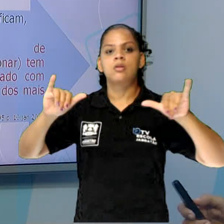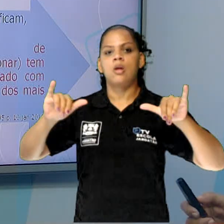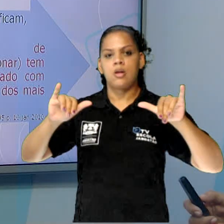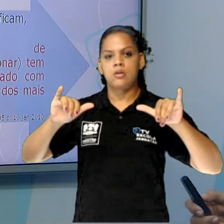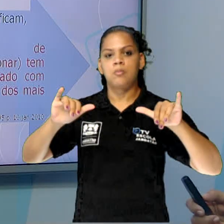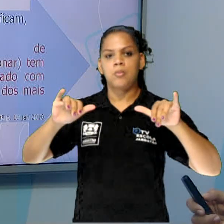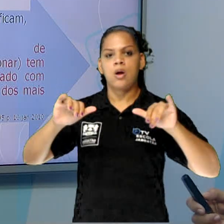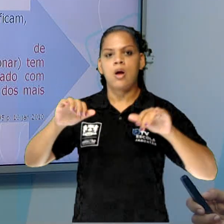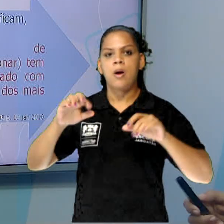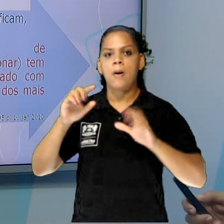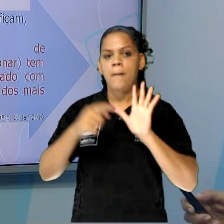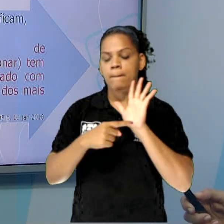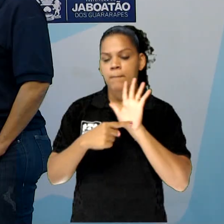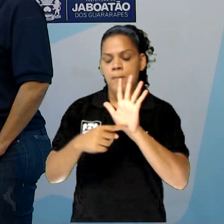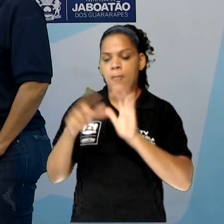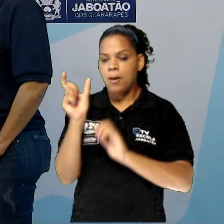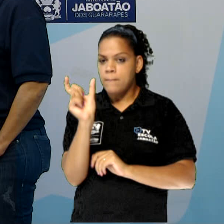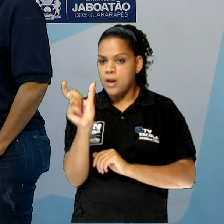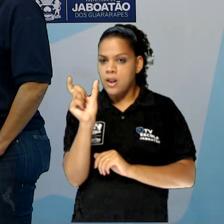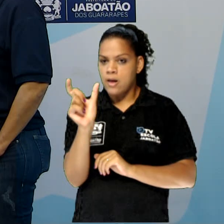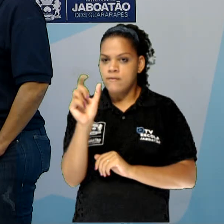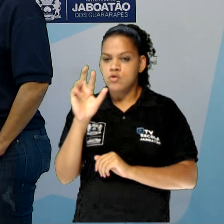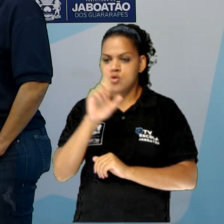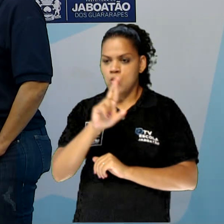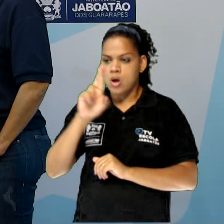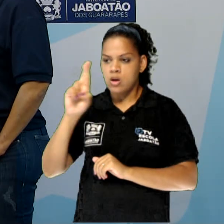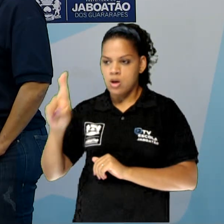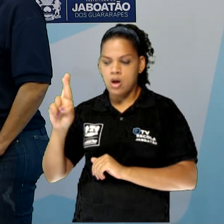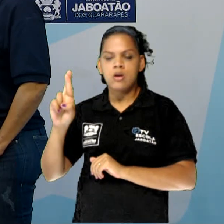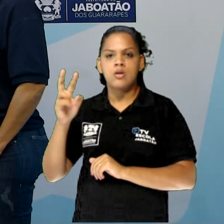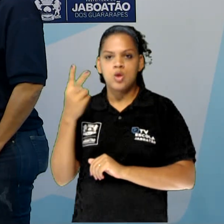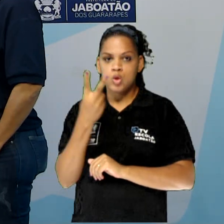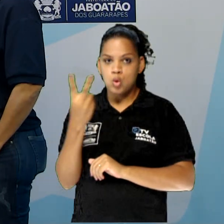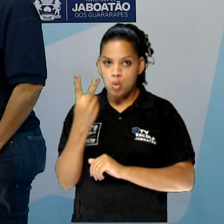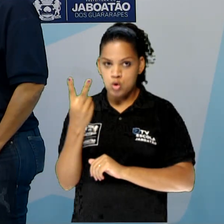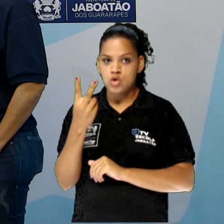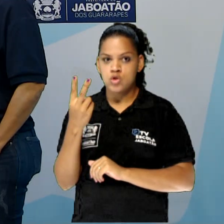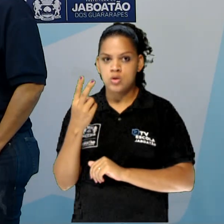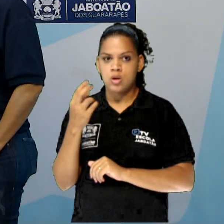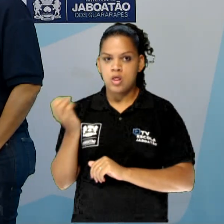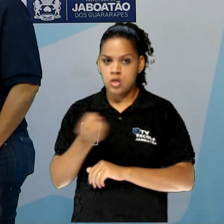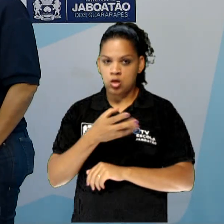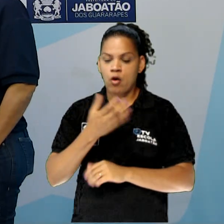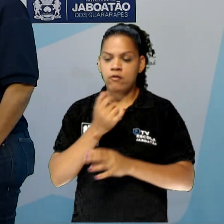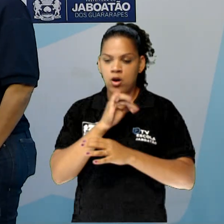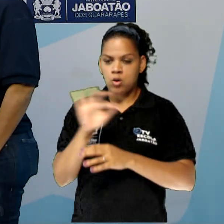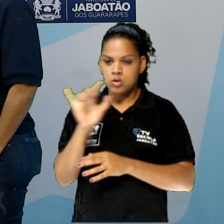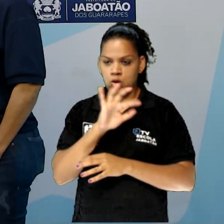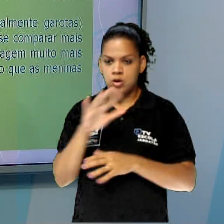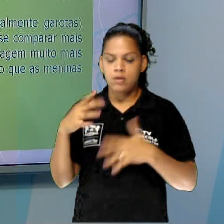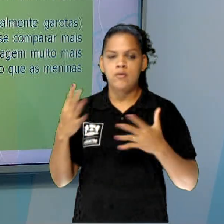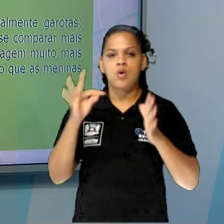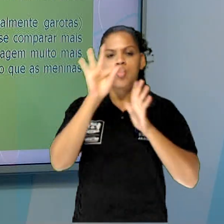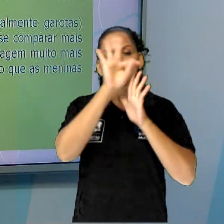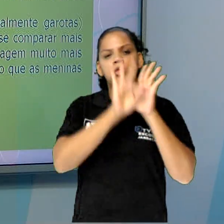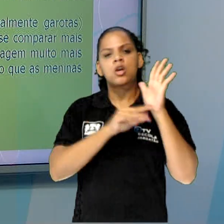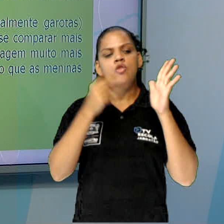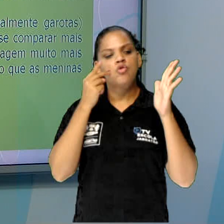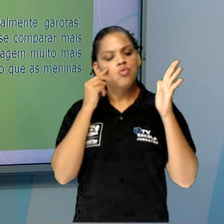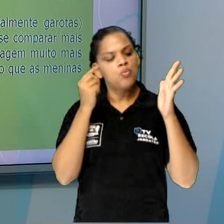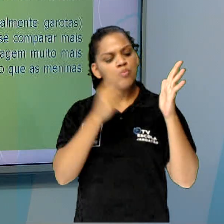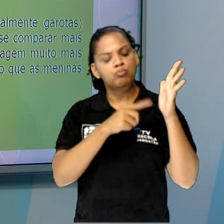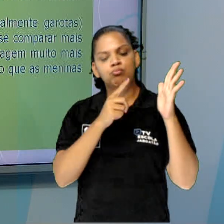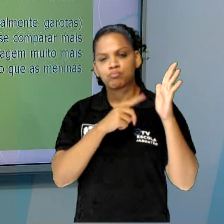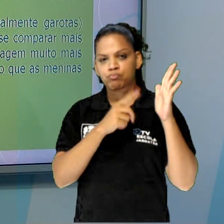R's, que é a questão da nova ortografia. De olho no texto, acerto na dose.